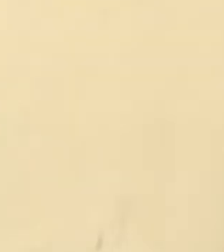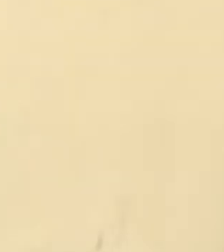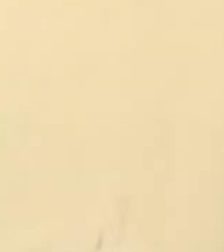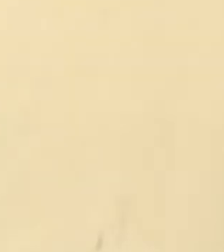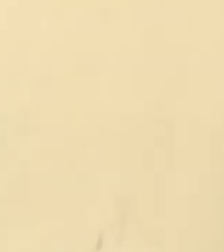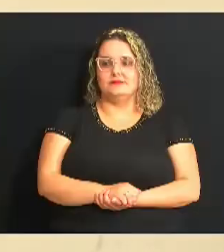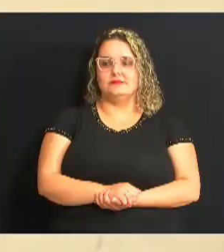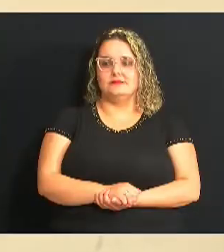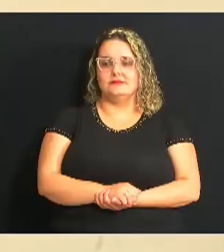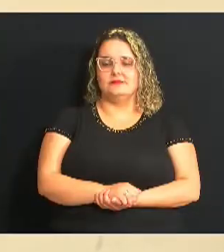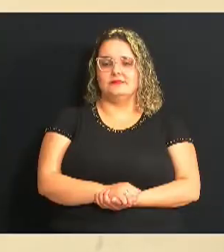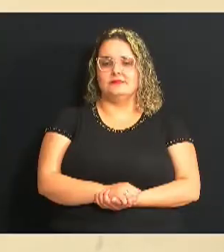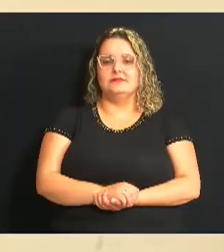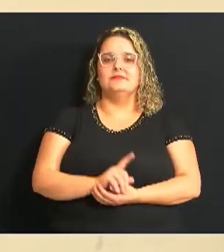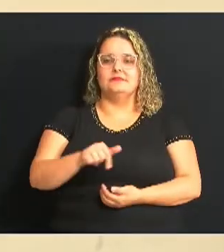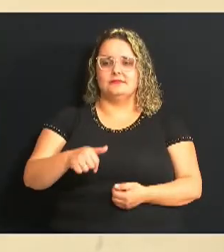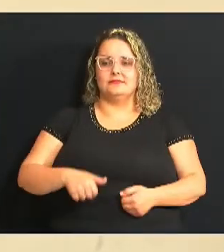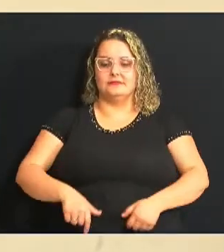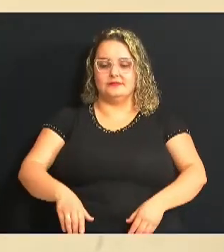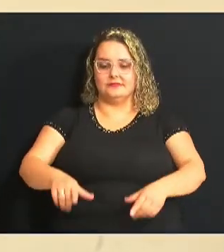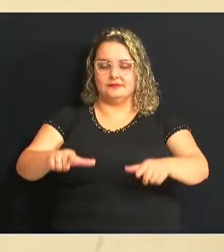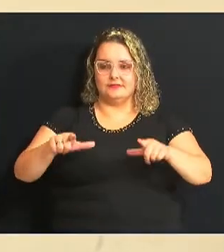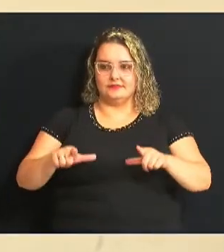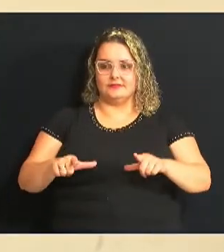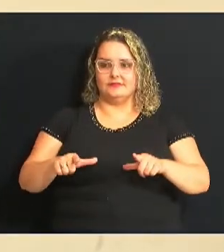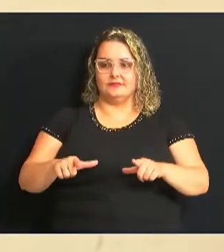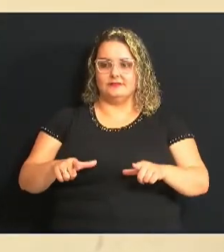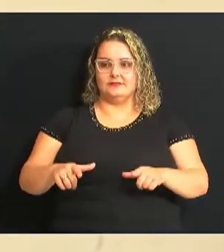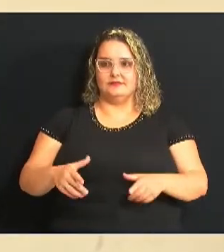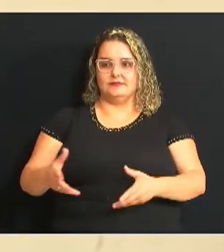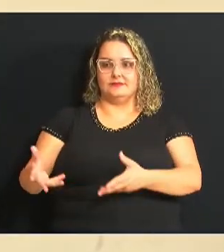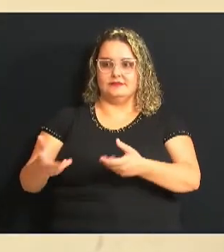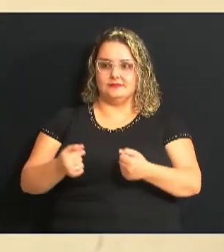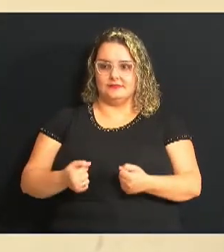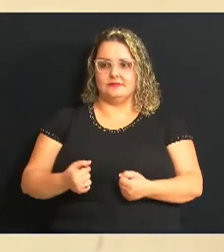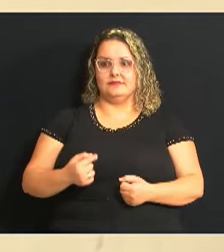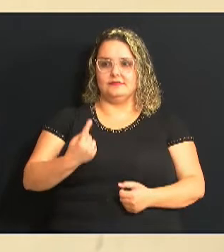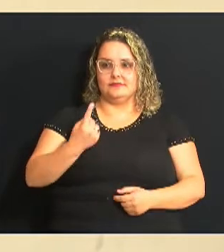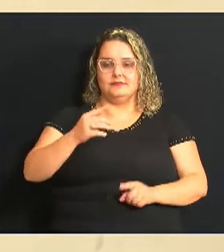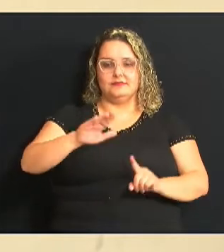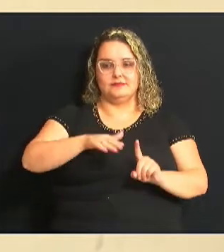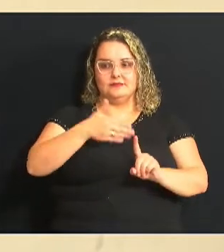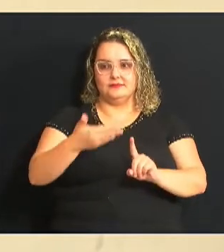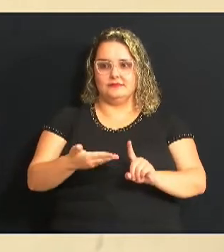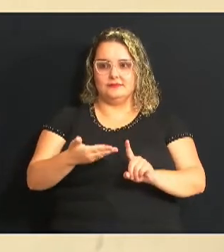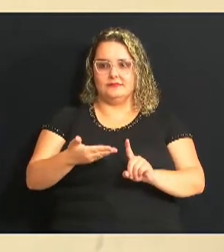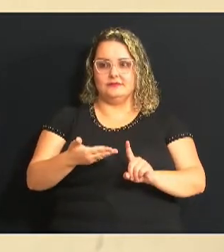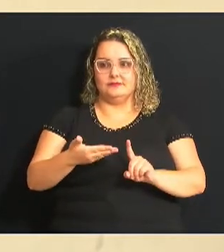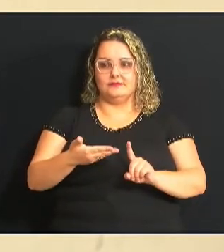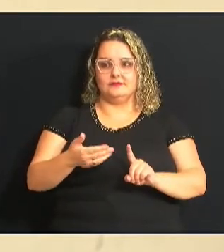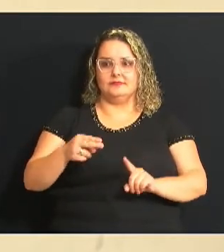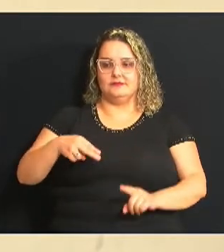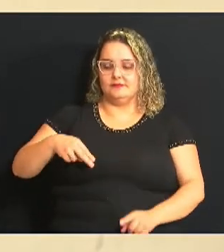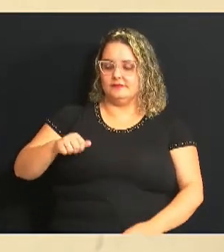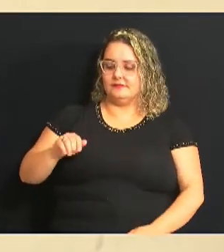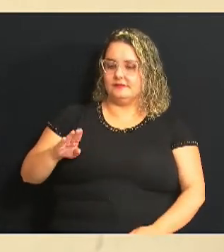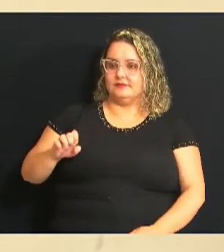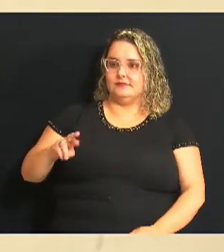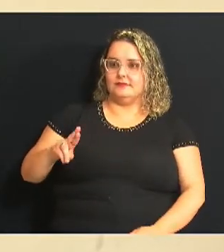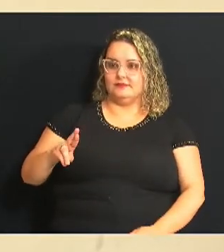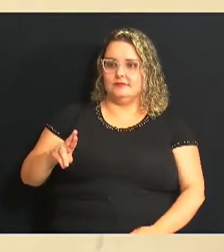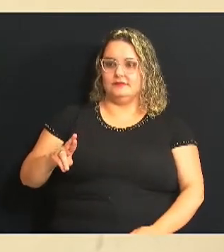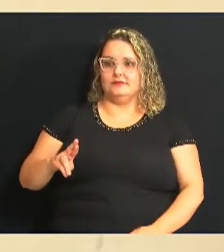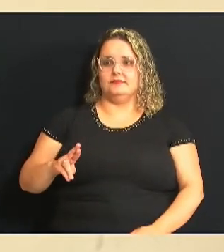Após as entregas, convidamos um dos nossos homenageados desta noite, Naber de Mesquita,